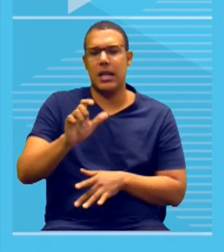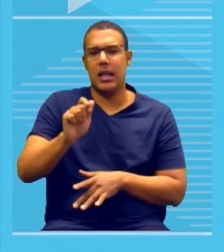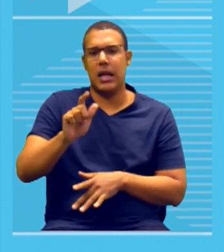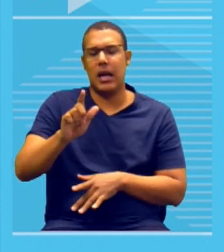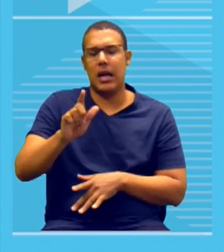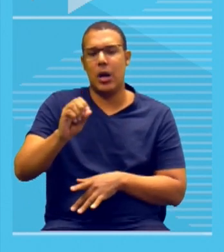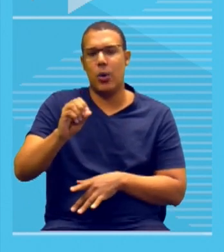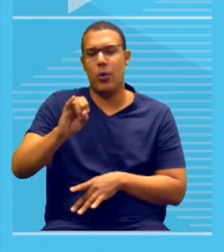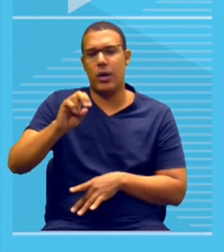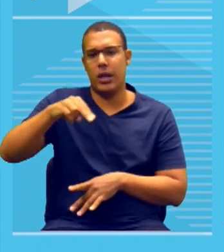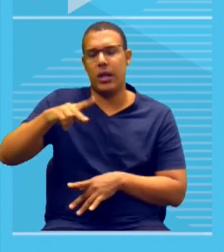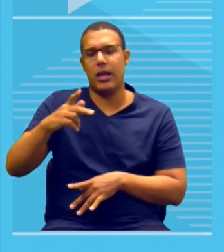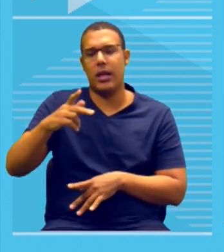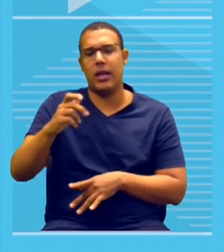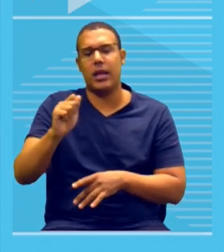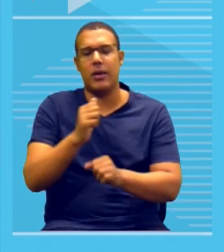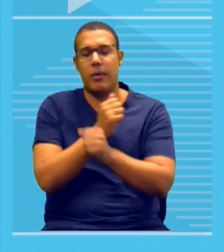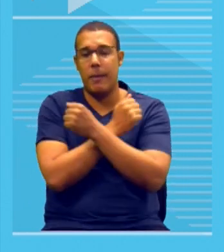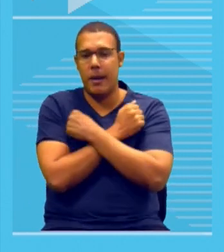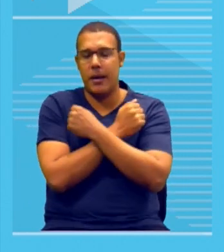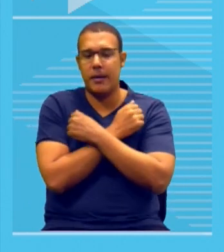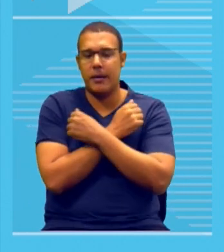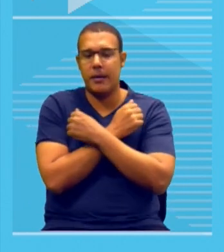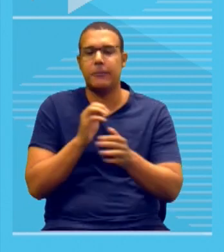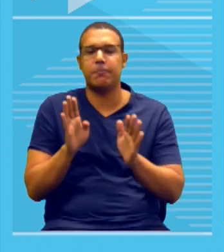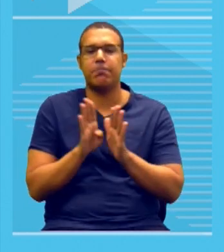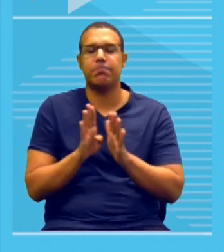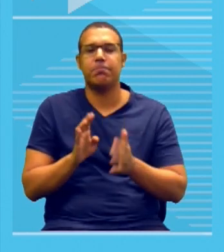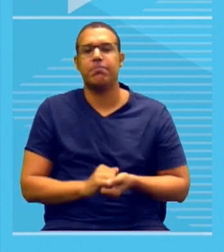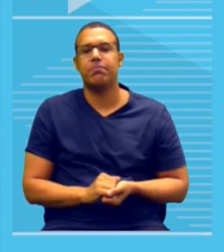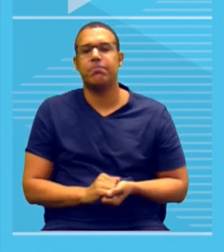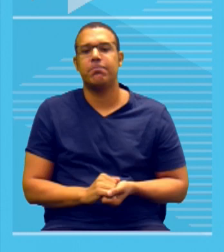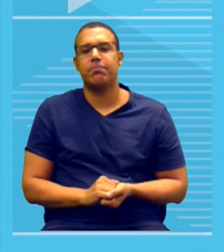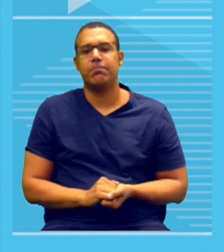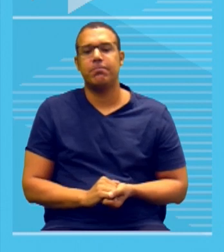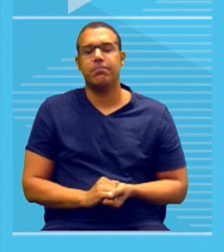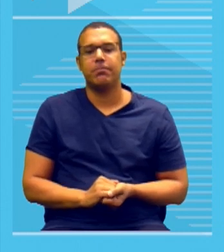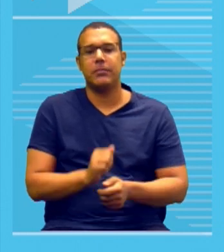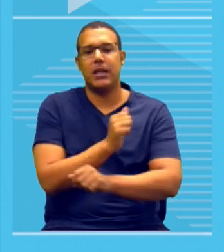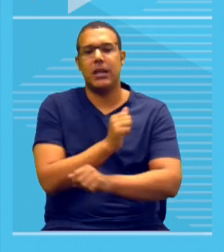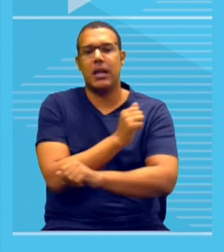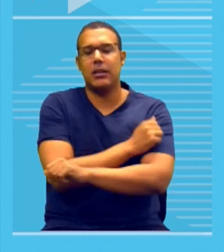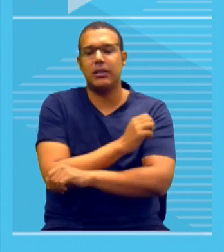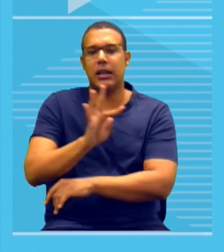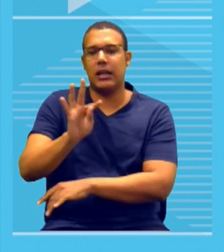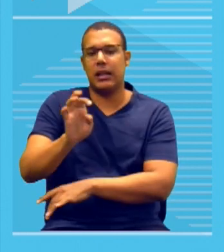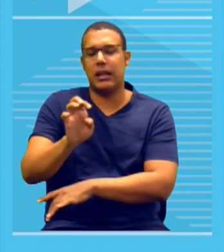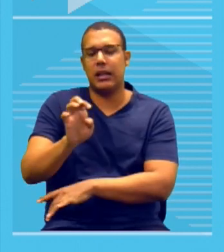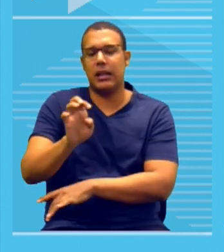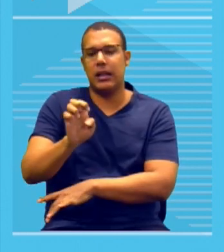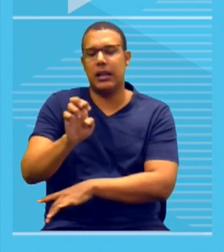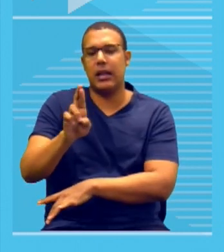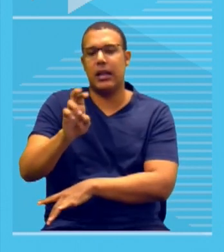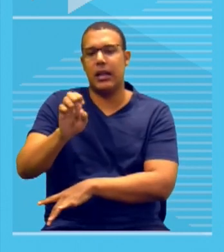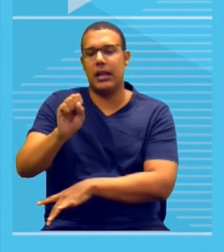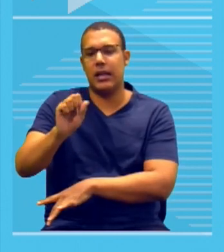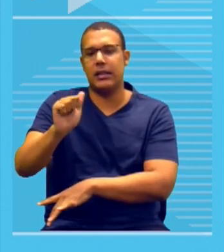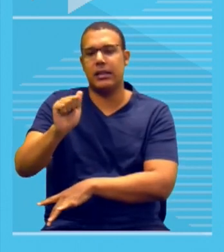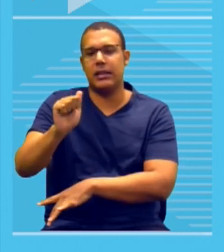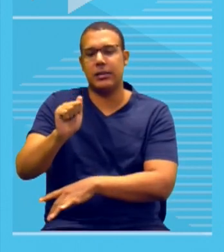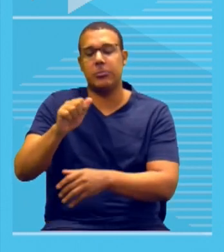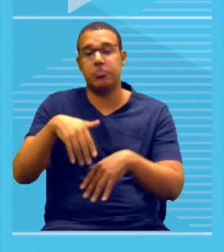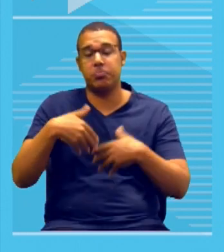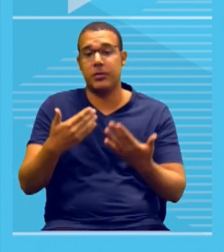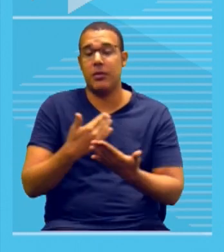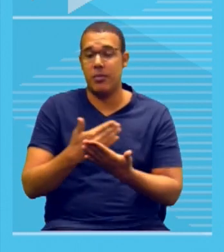está por aí forte abraço Tereza Monteiro forte abraço vamos